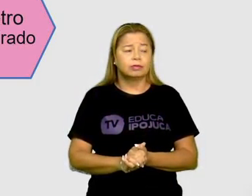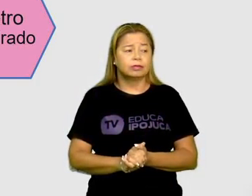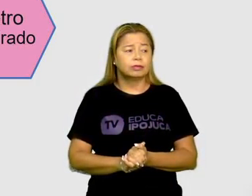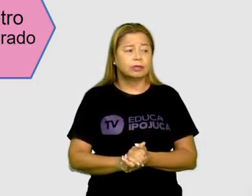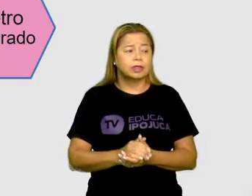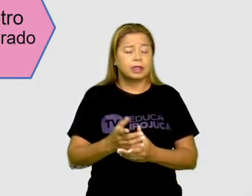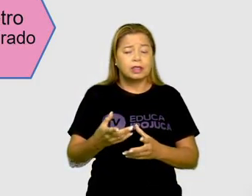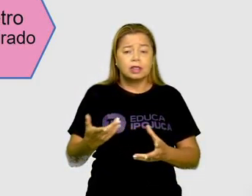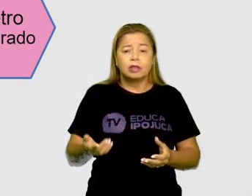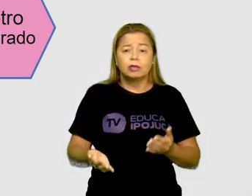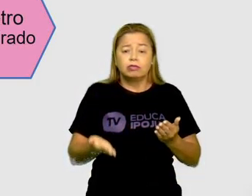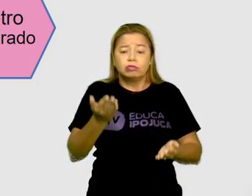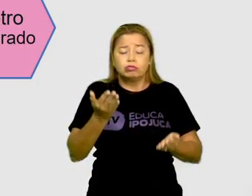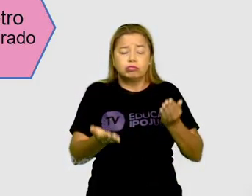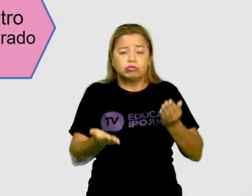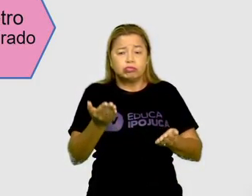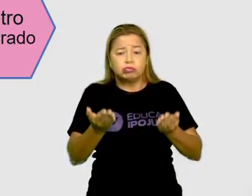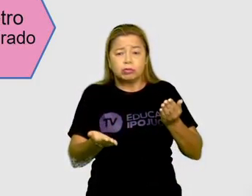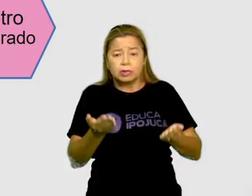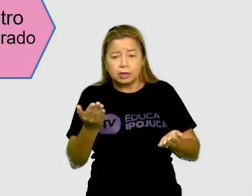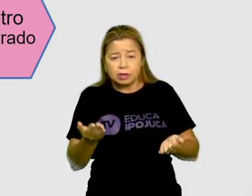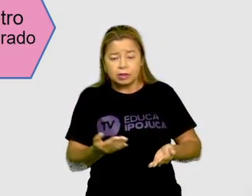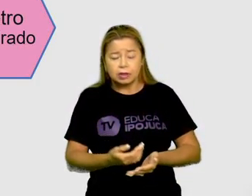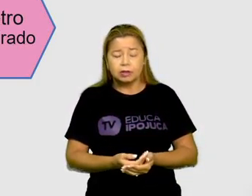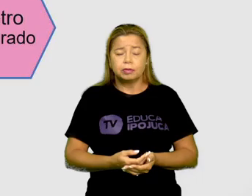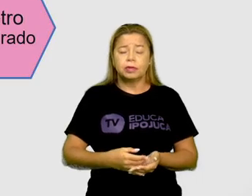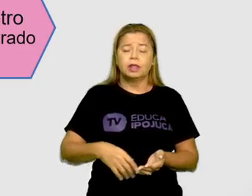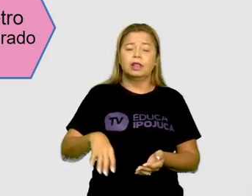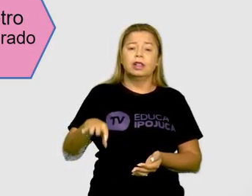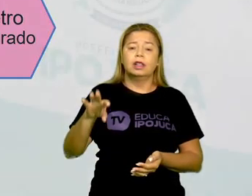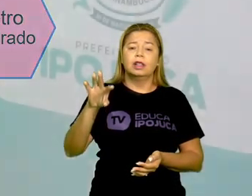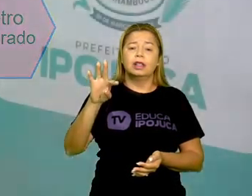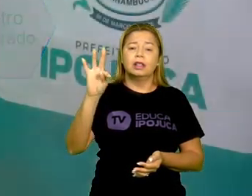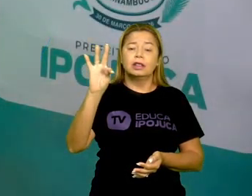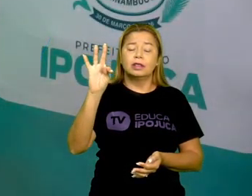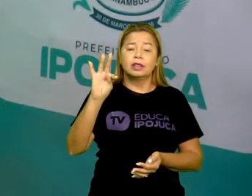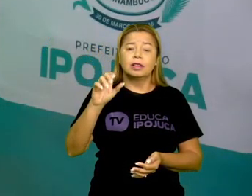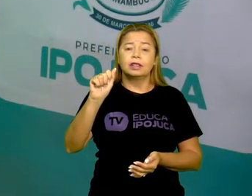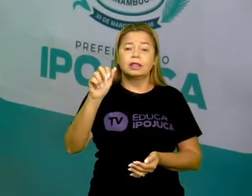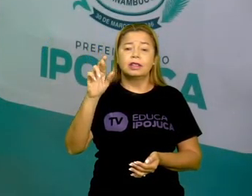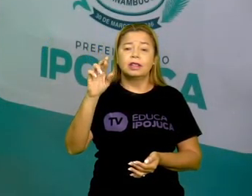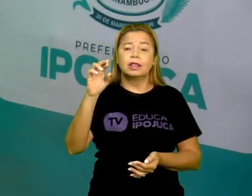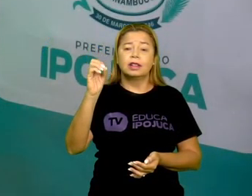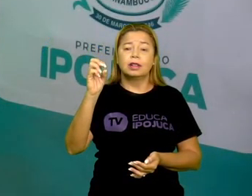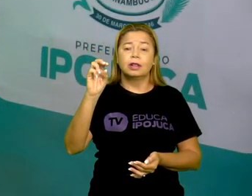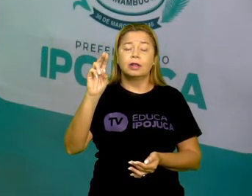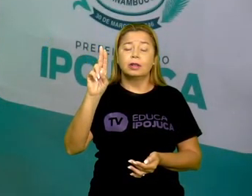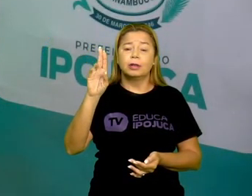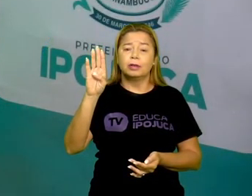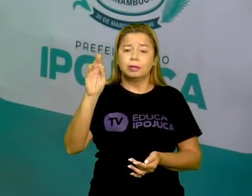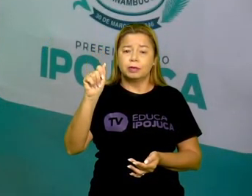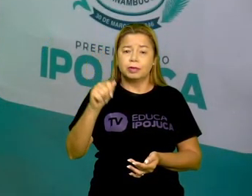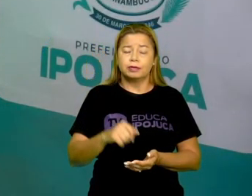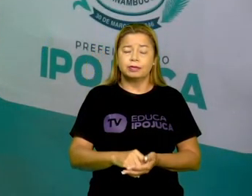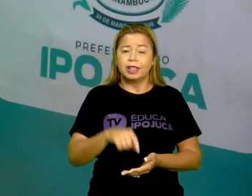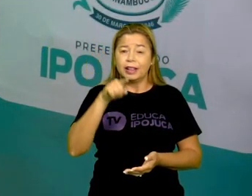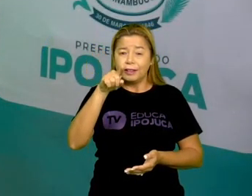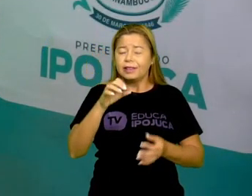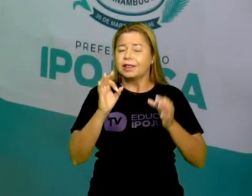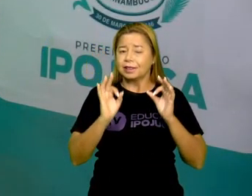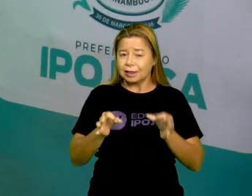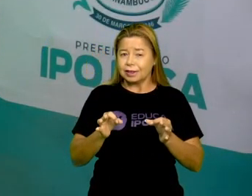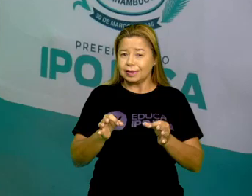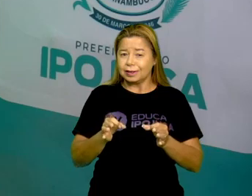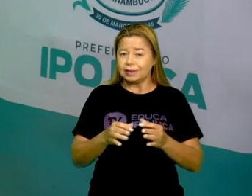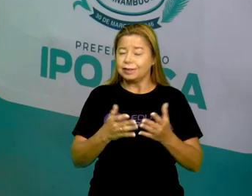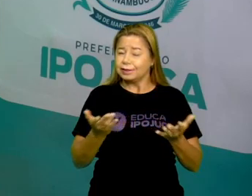são grama, tonelada e arroba. E aí, você acertou? Eu espero que sim. Na próxima